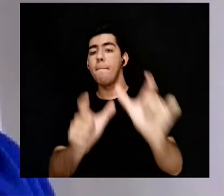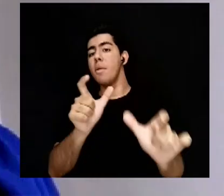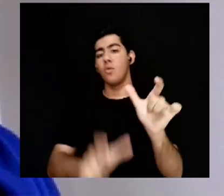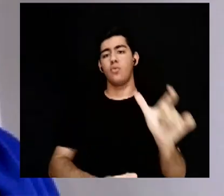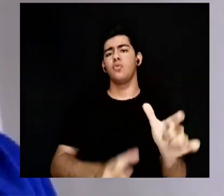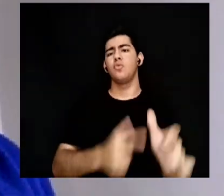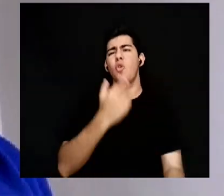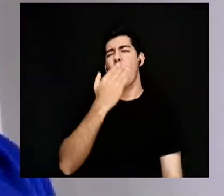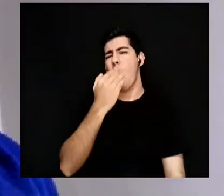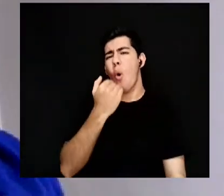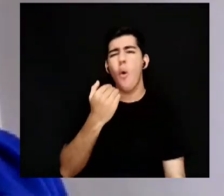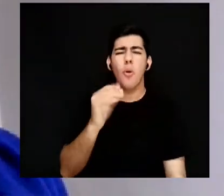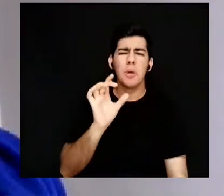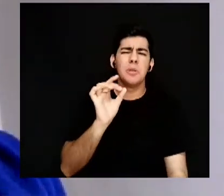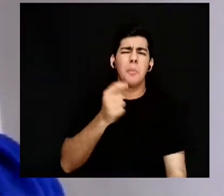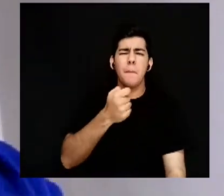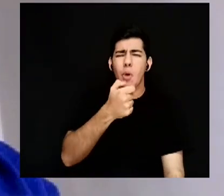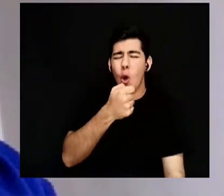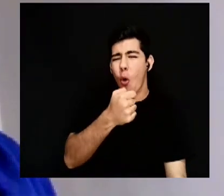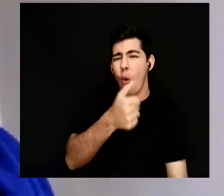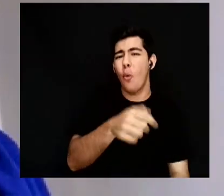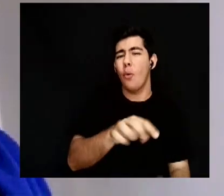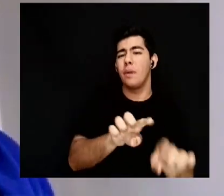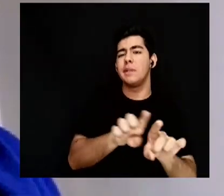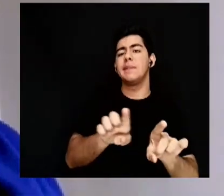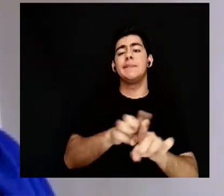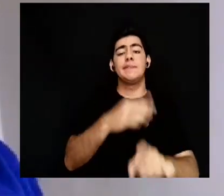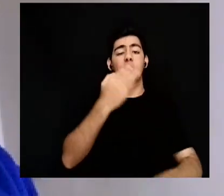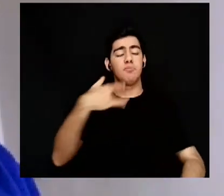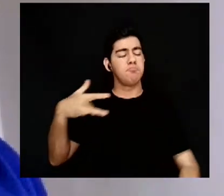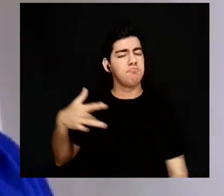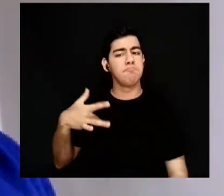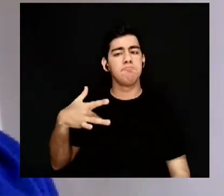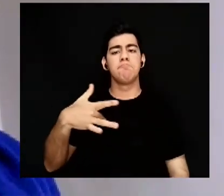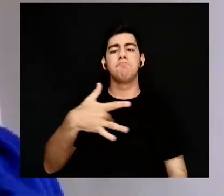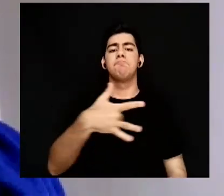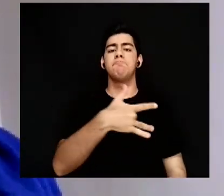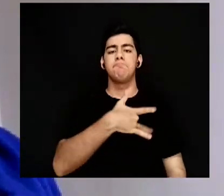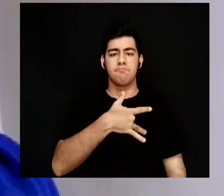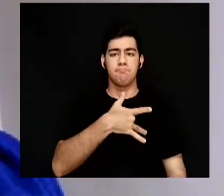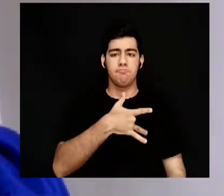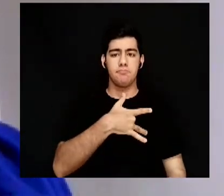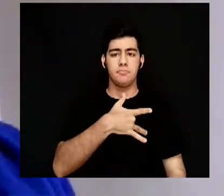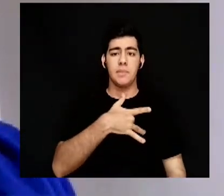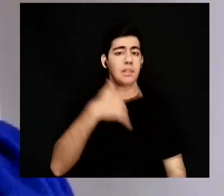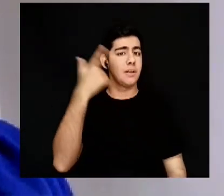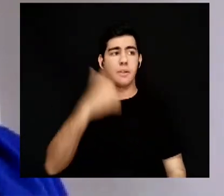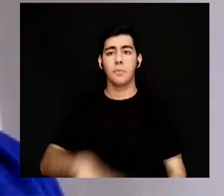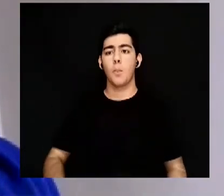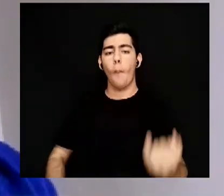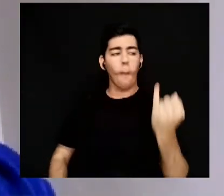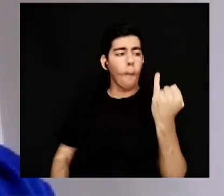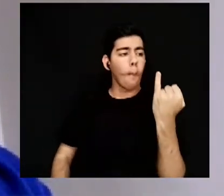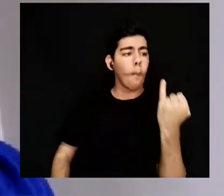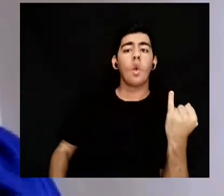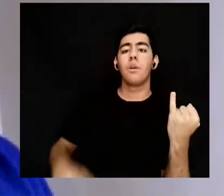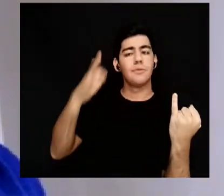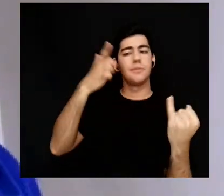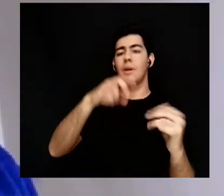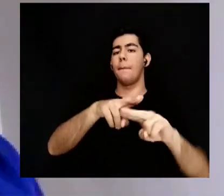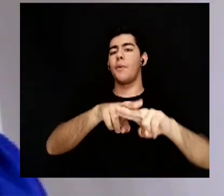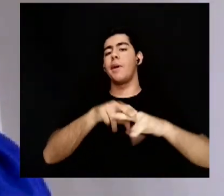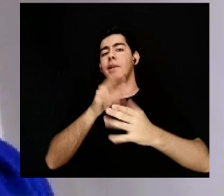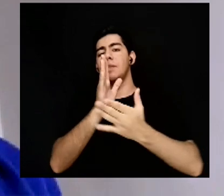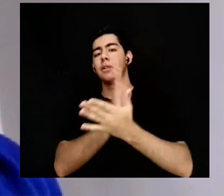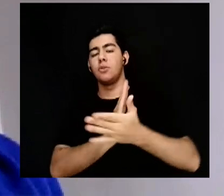e têm uma alimentação super saudável e realmente não conseguem emagrecer por questão metabólica e hormonal. Então, assim, é